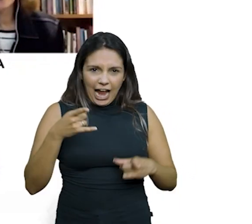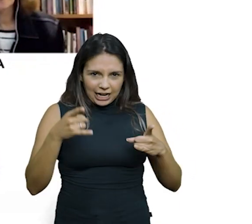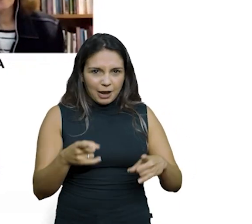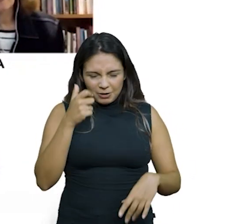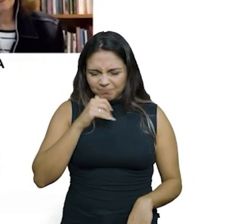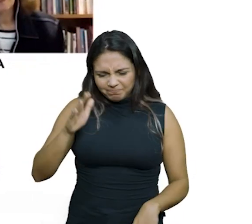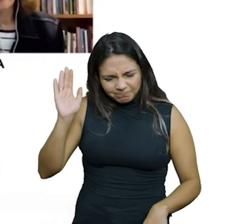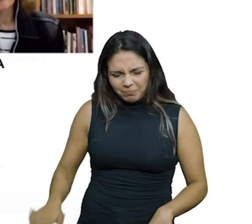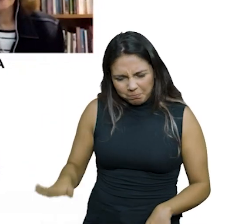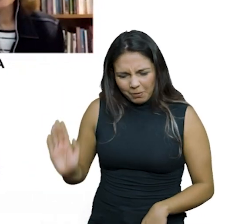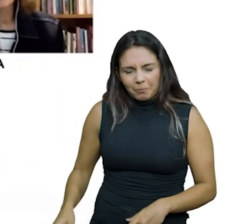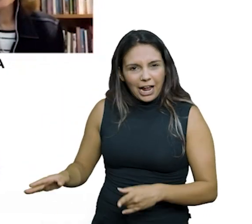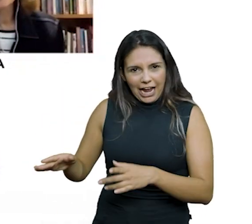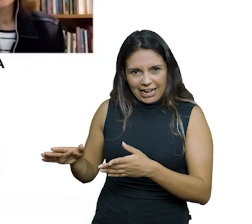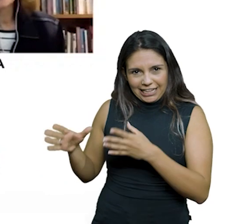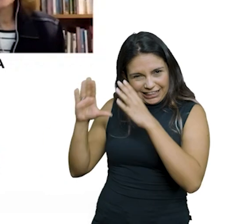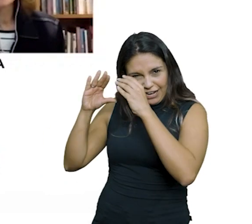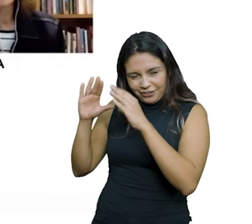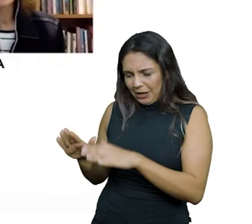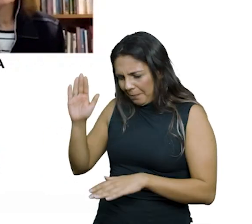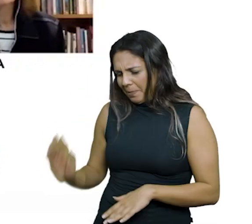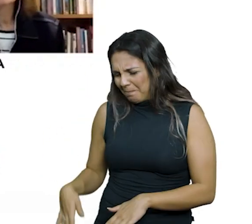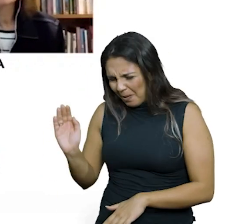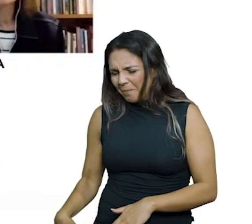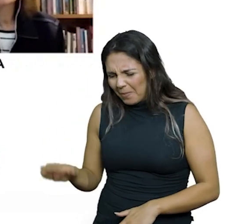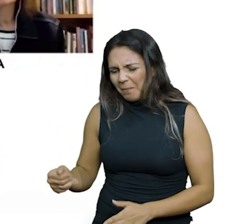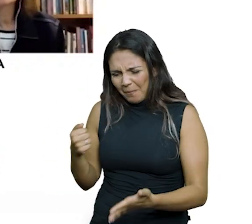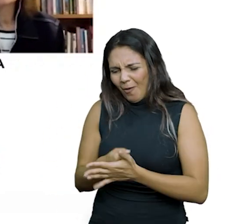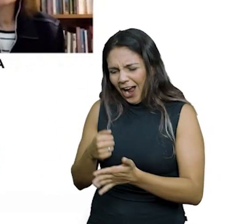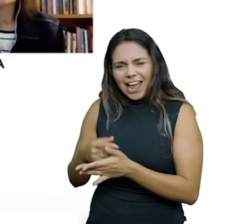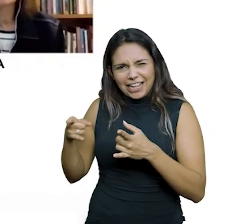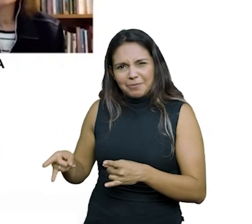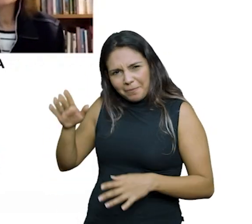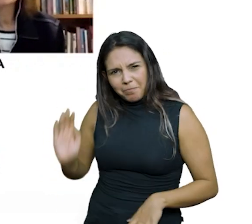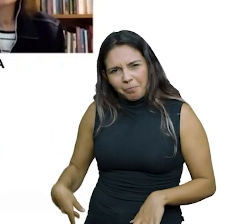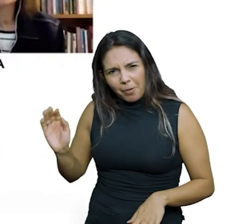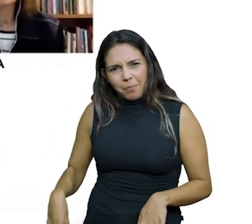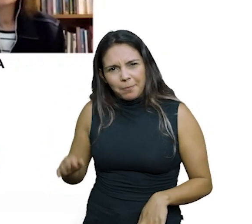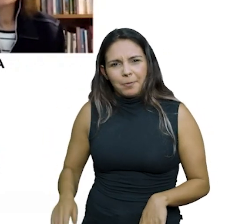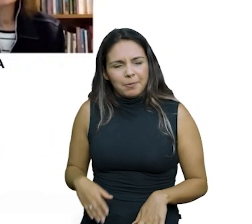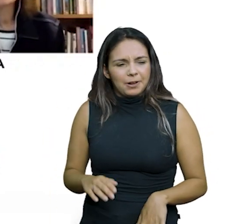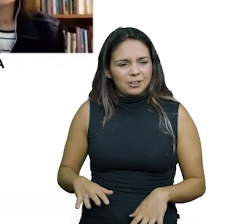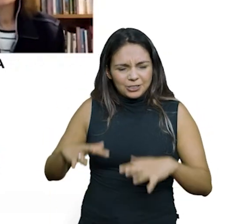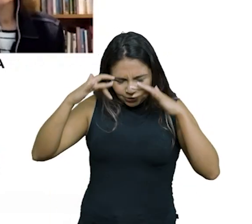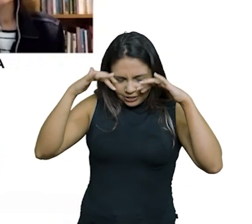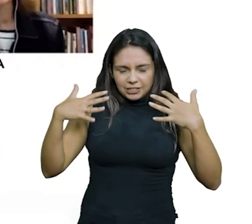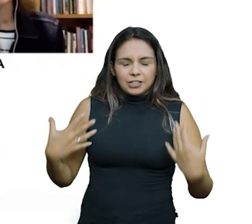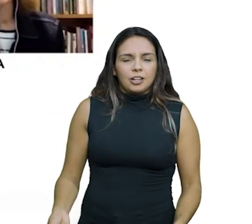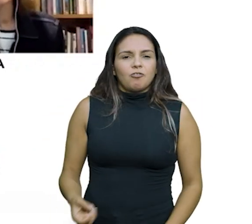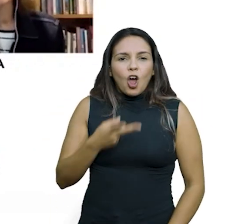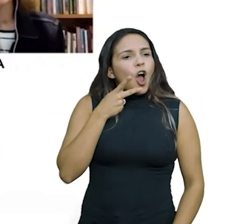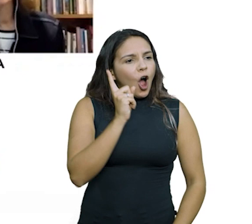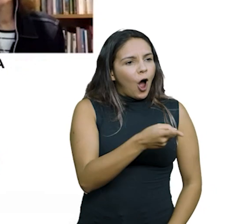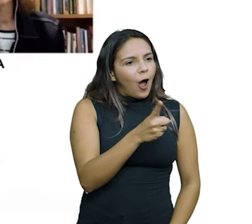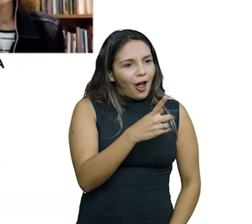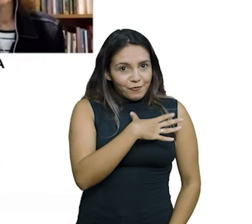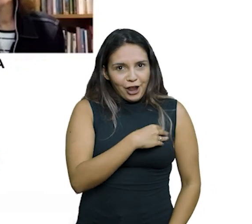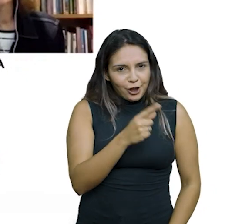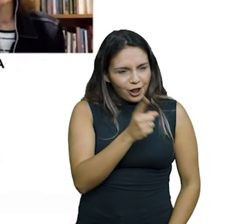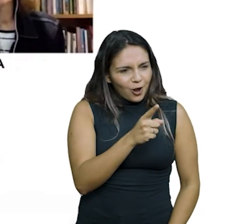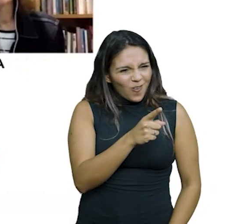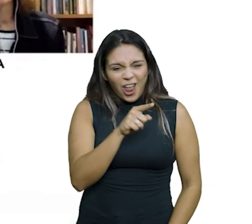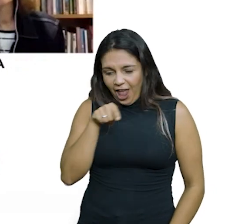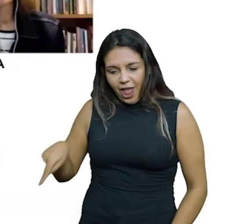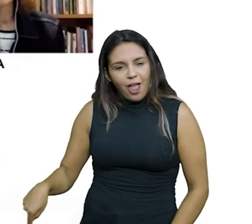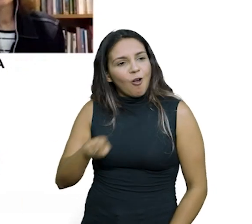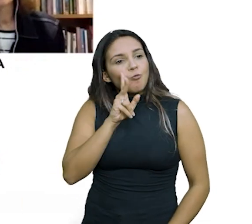bateu na cama do lado dele, dava porrada na cama. Depois estava suado, cansado, falou assim,